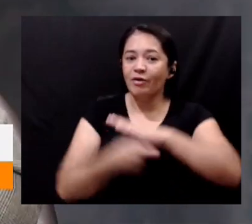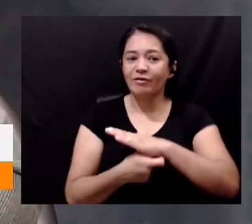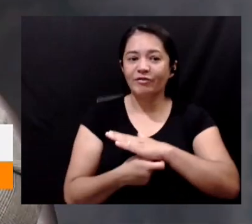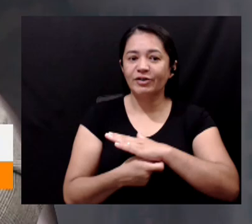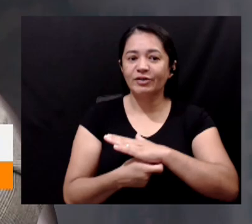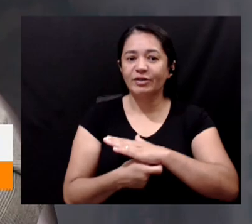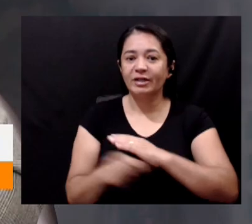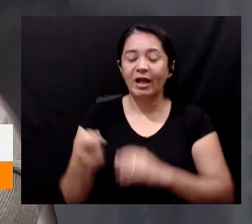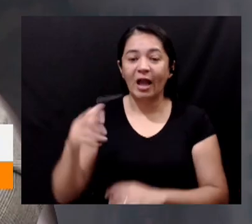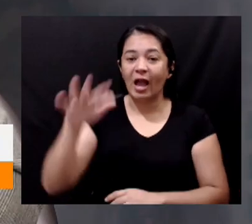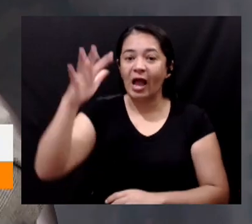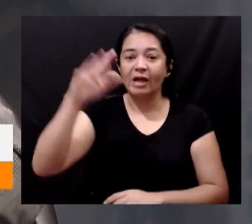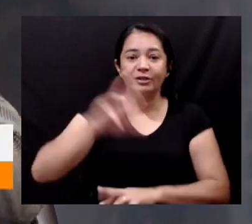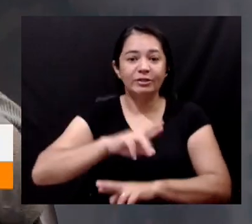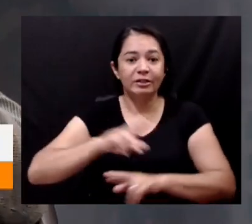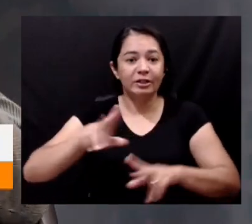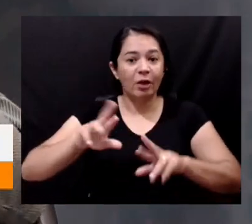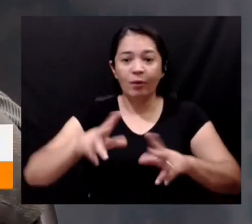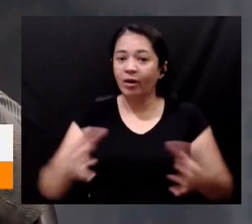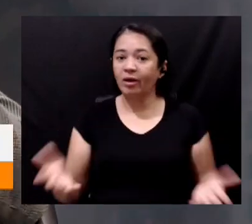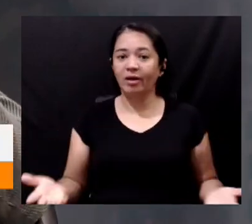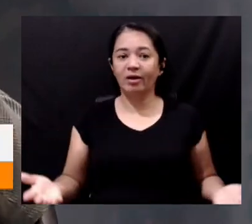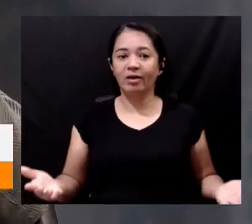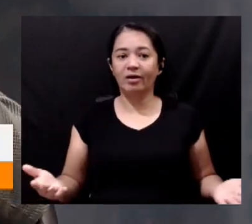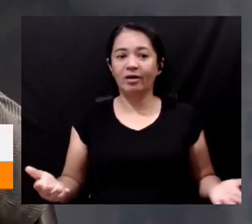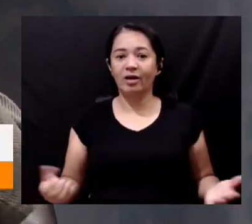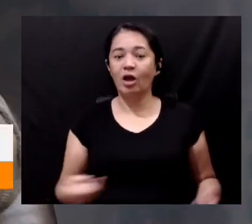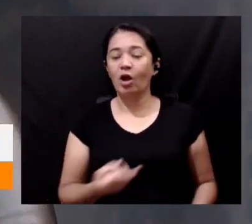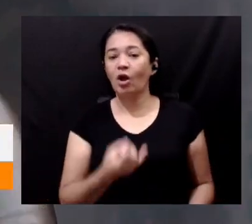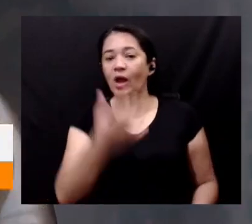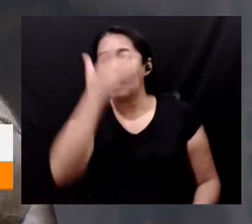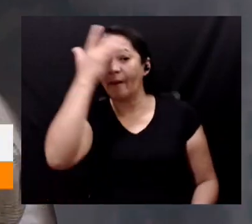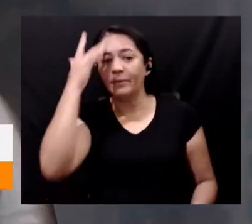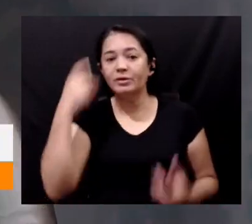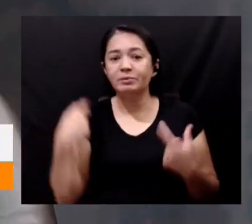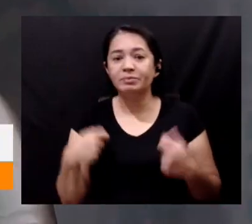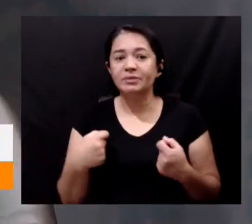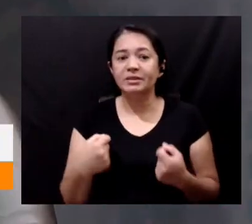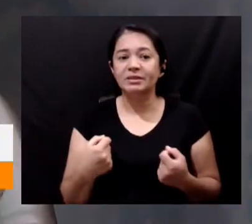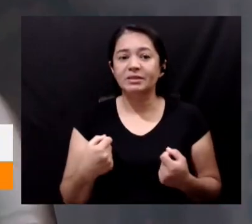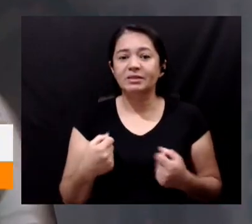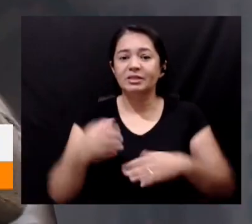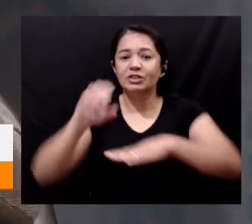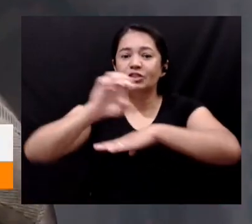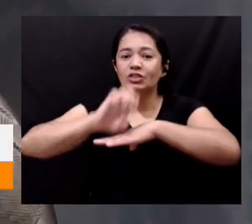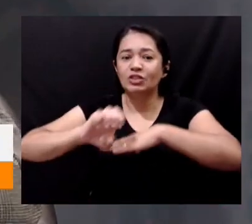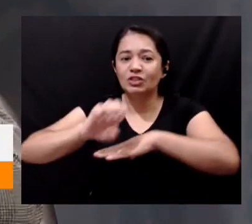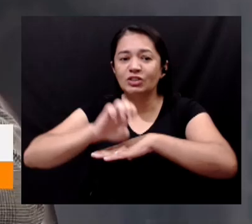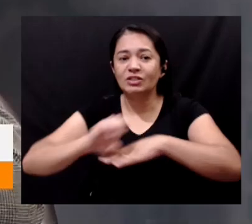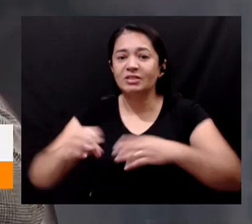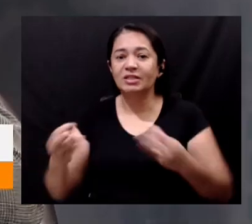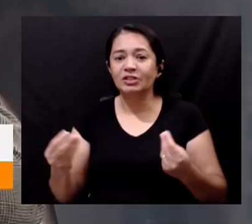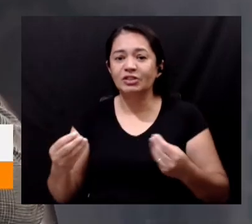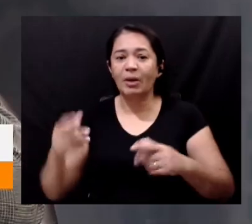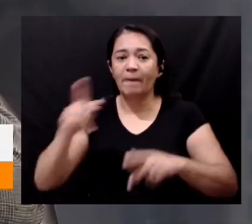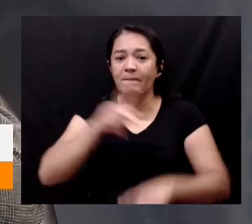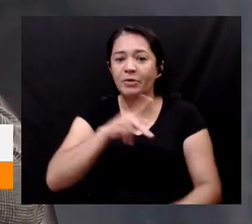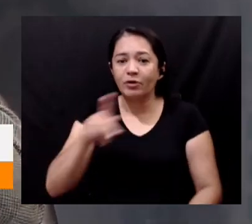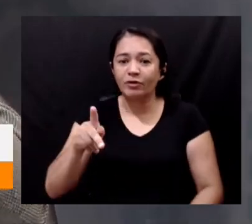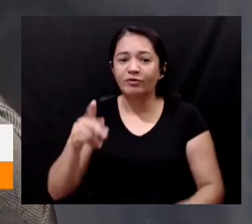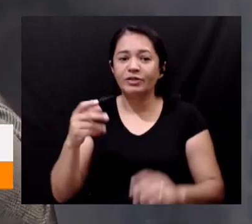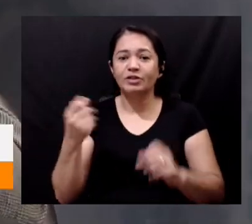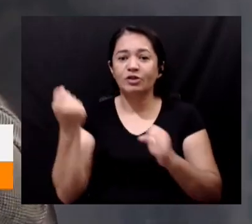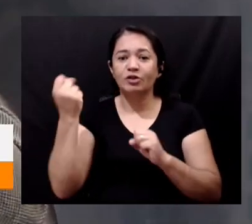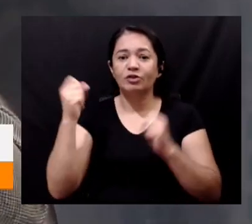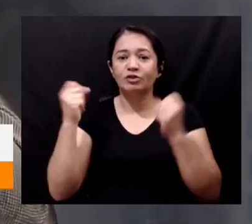tão difícil, né. Quanta pessoa está aí precisando de estagiários até e professores de educação física